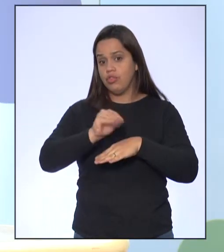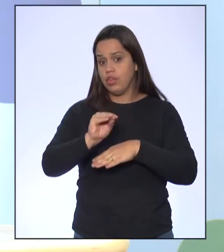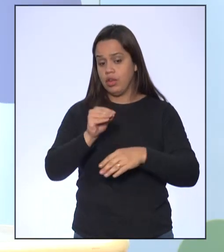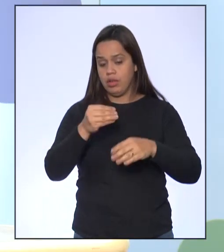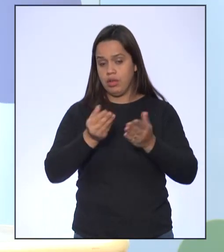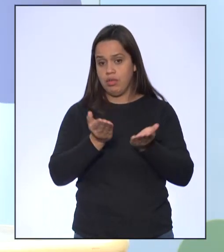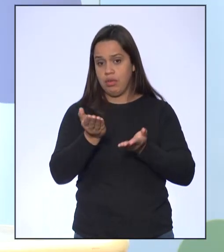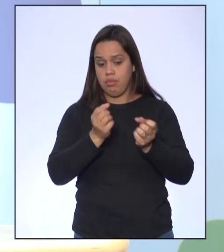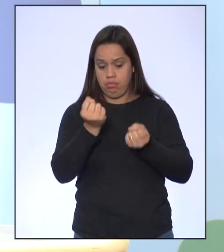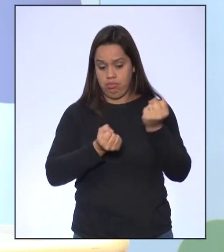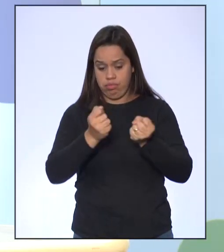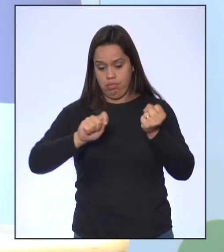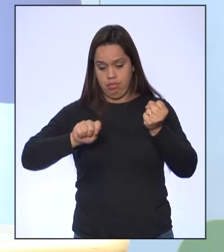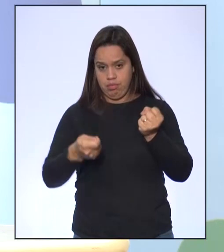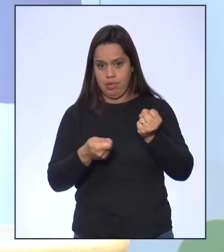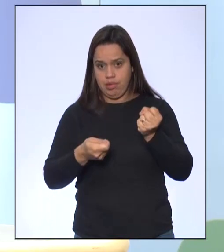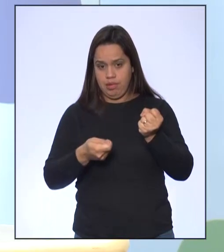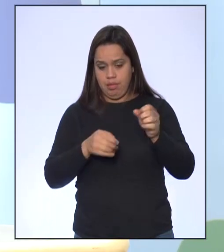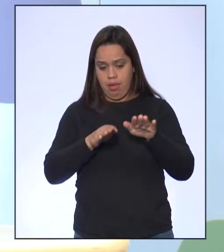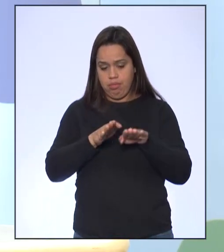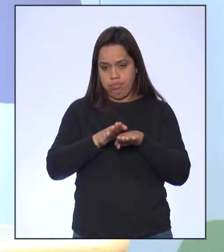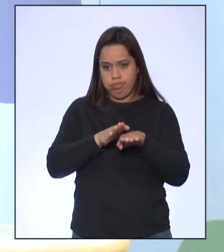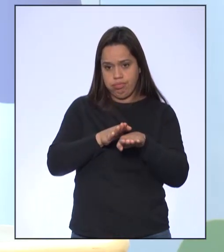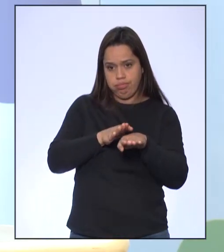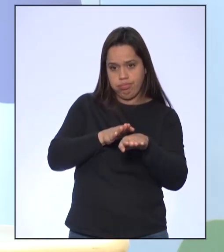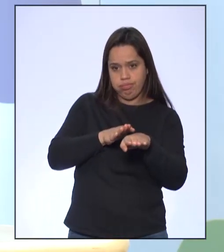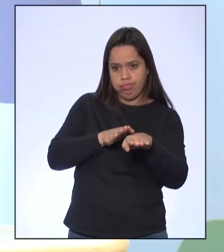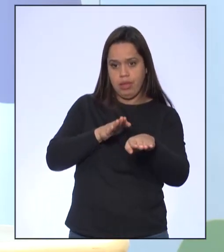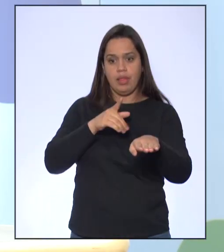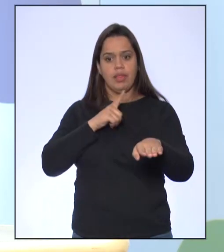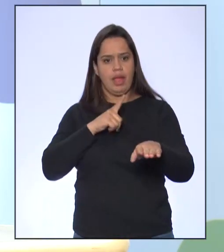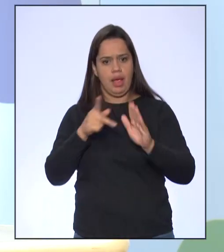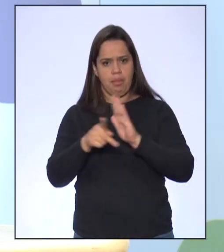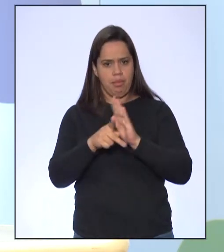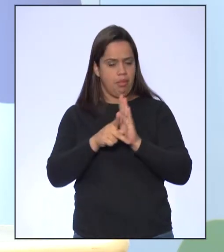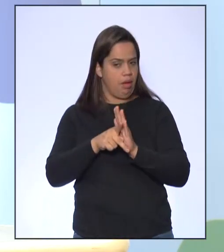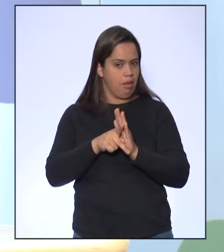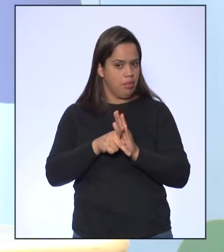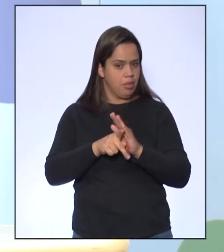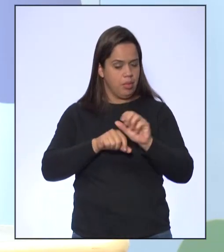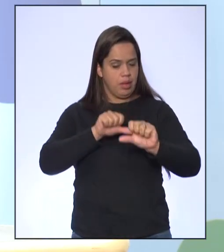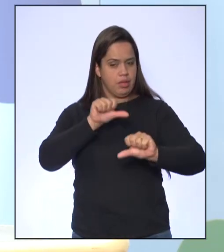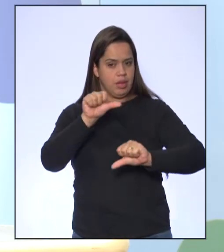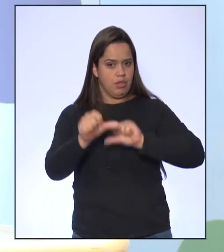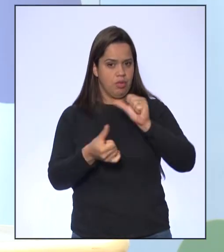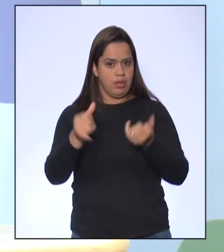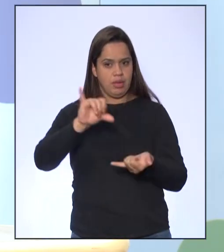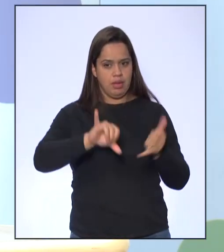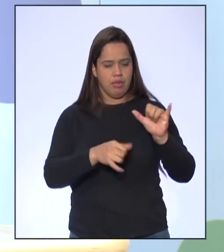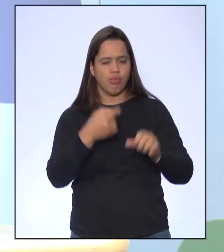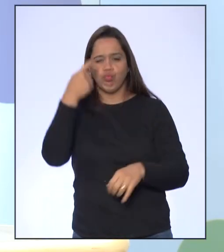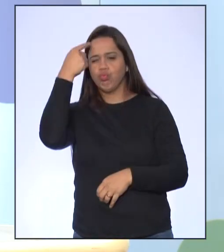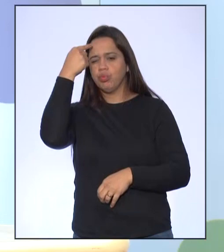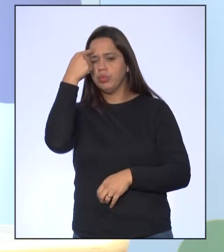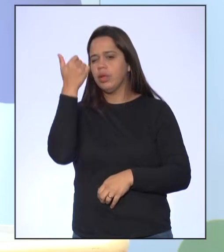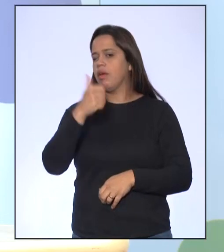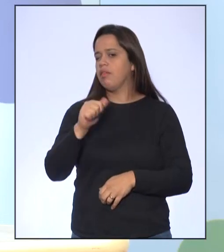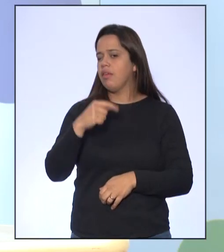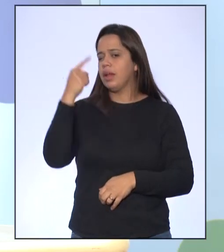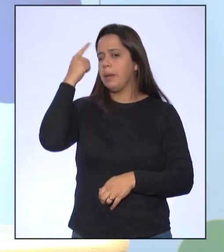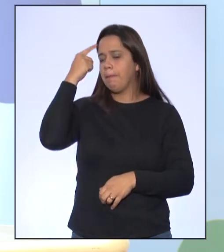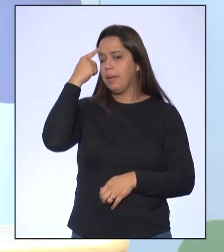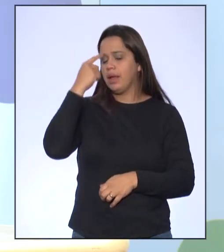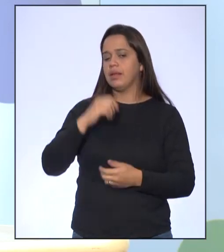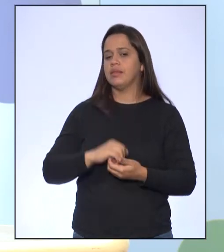existe alguma reação química, uma transformação química ali para o carro andar? Tenta pensar nisso daí para ver se